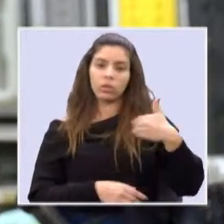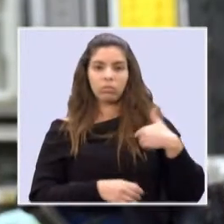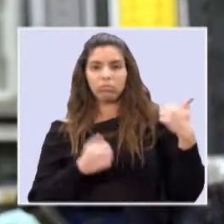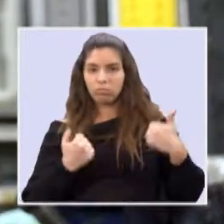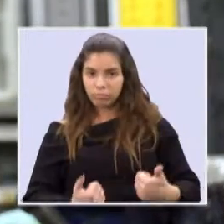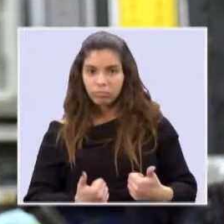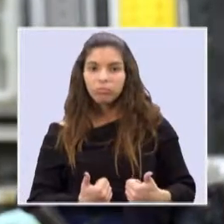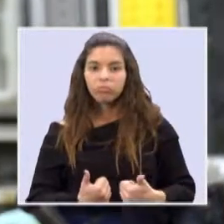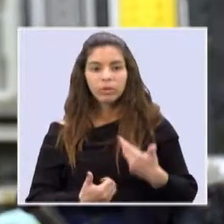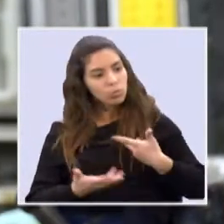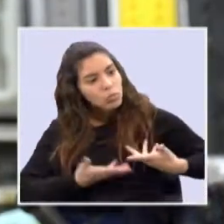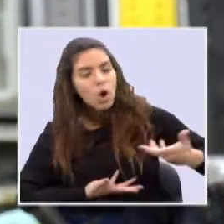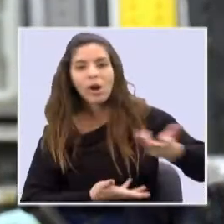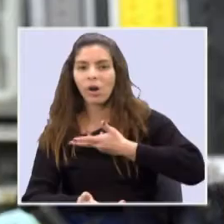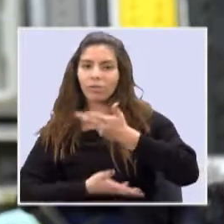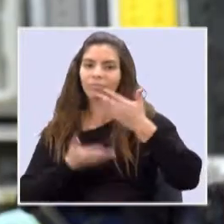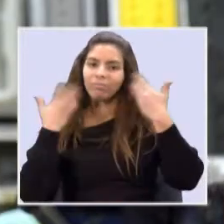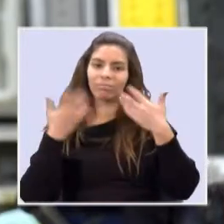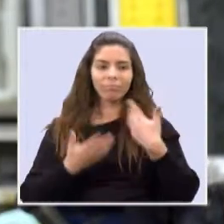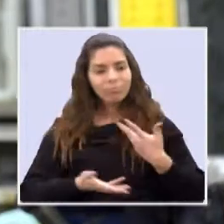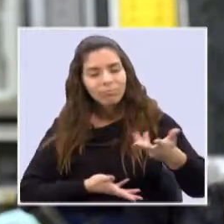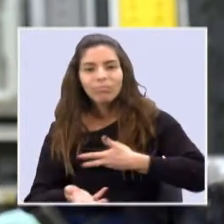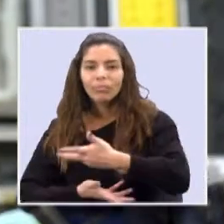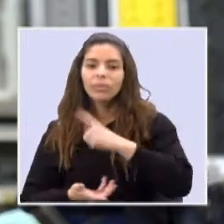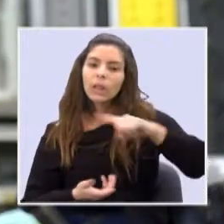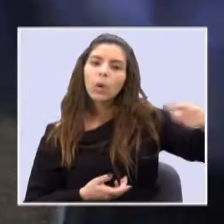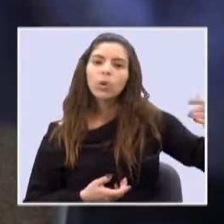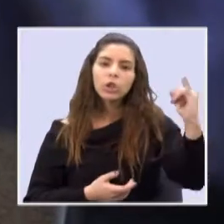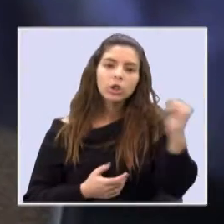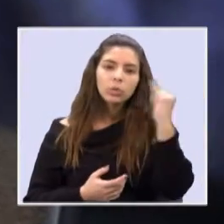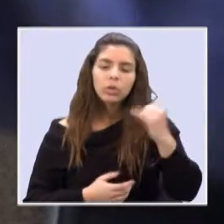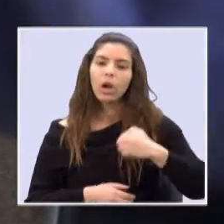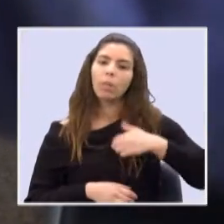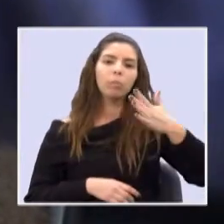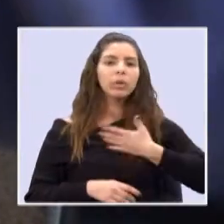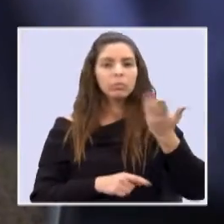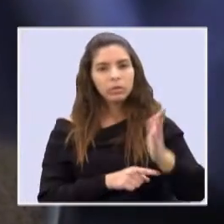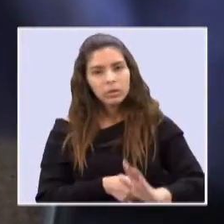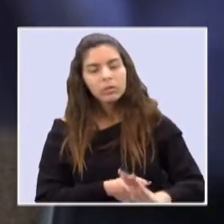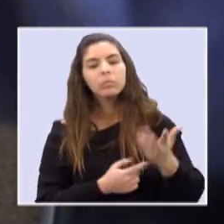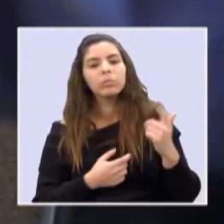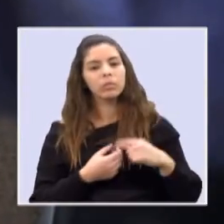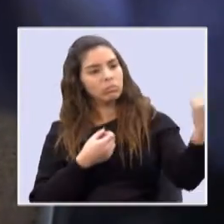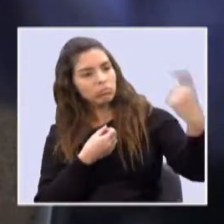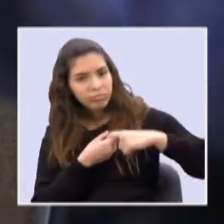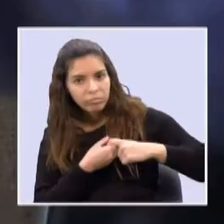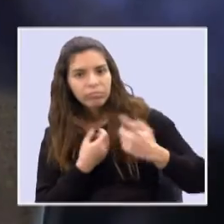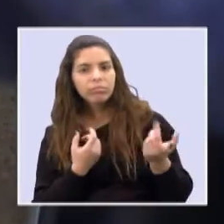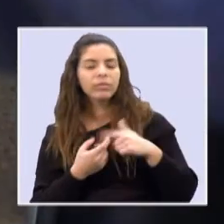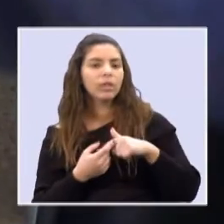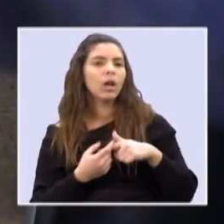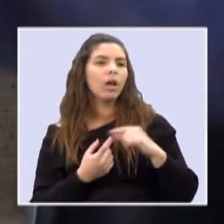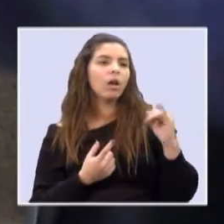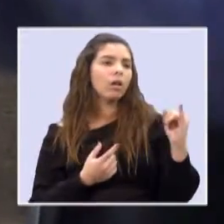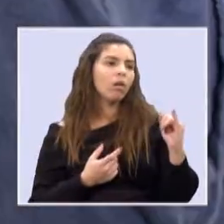tem funcionado muito bem a criação de parcerias com outras instituições, empresas, digamos,